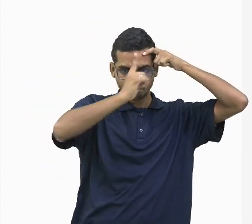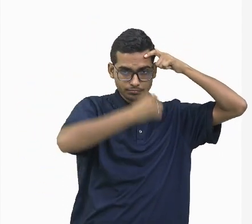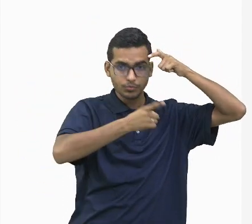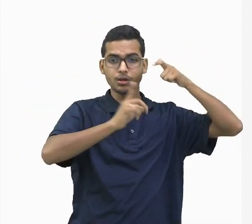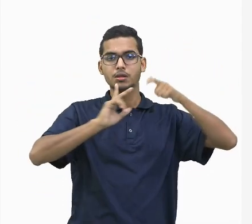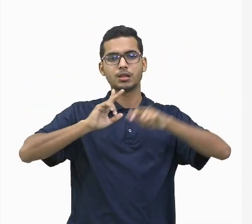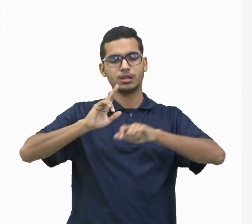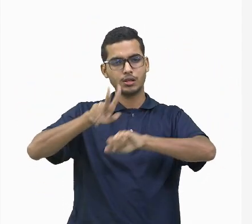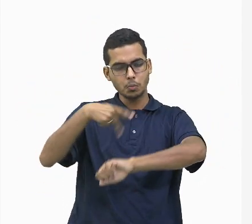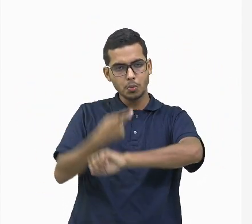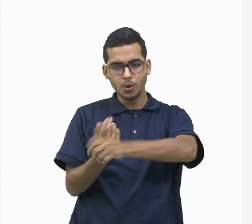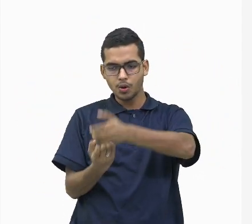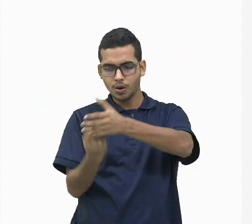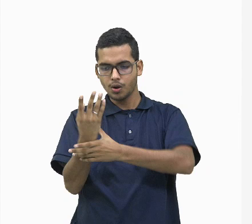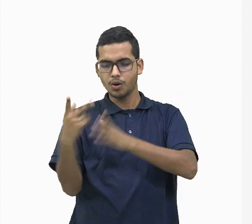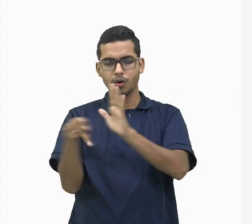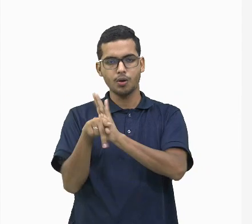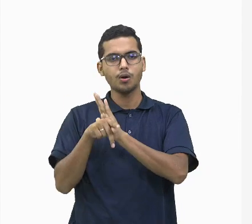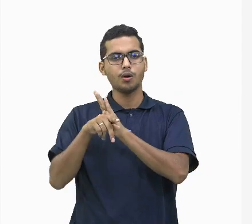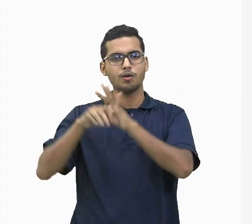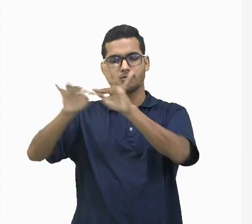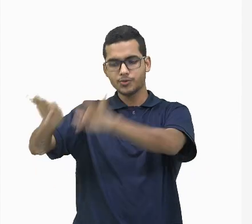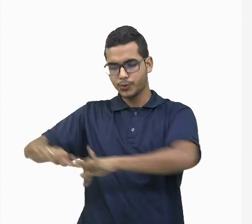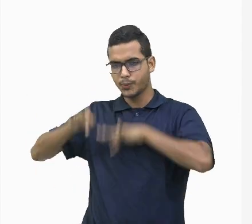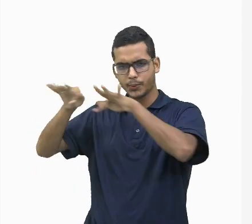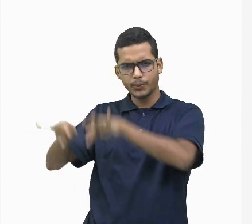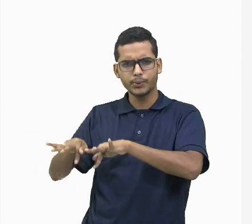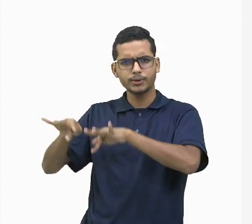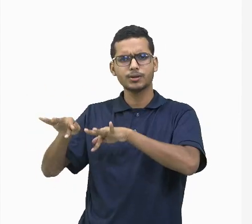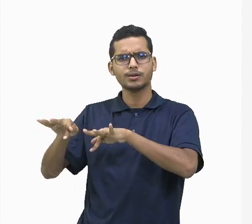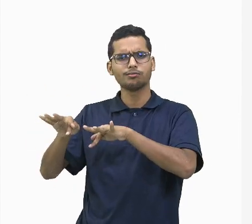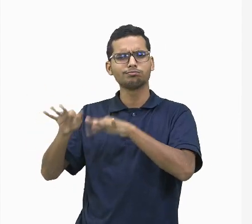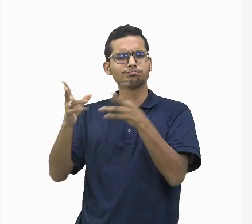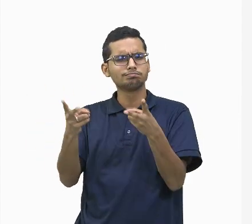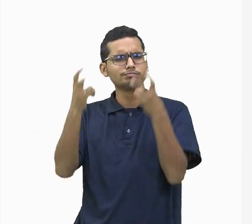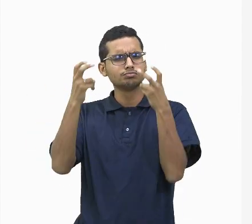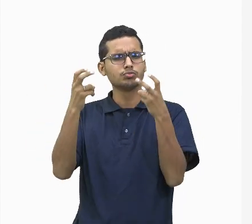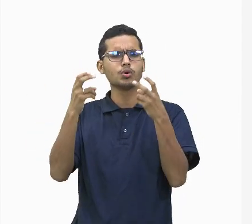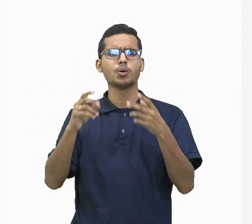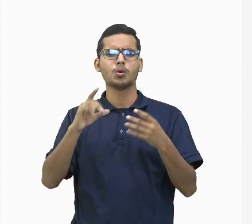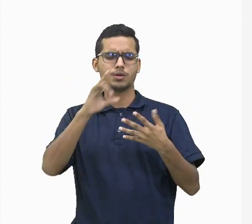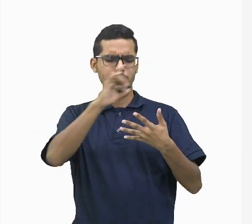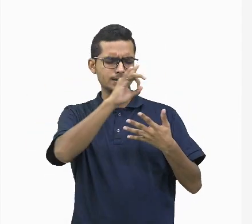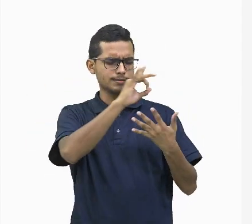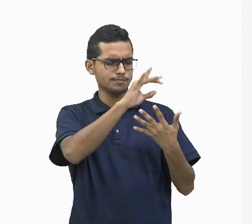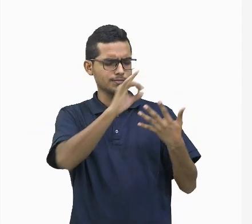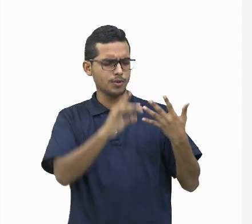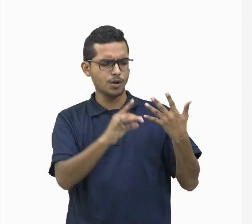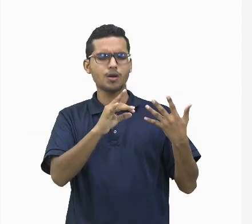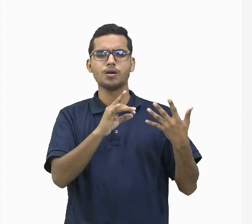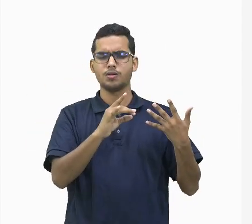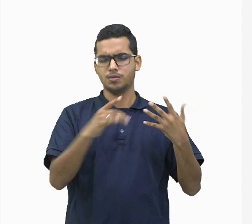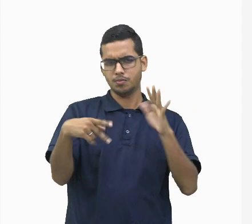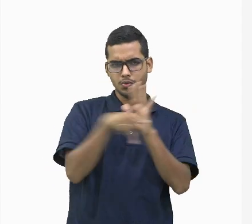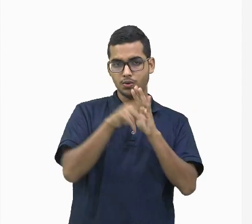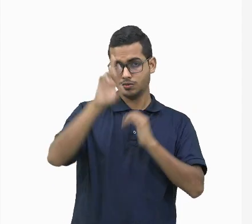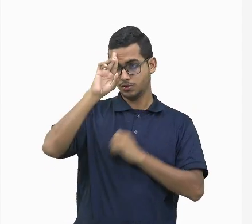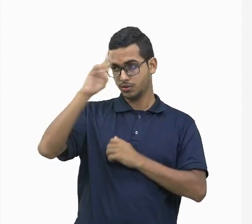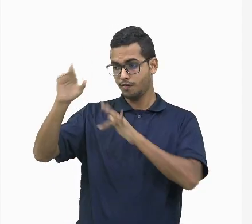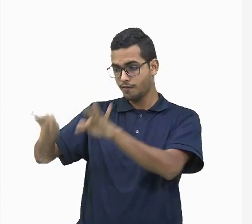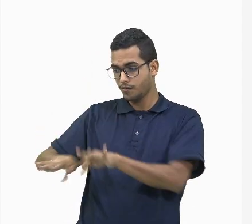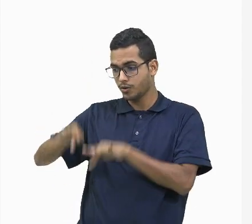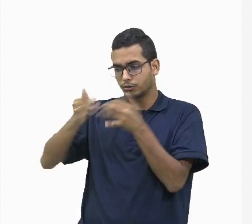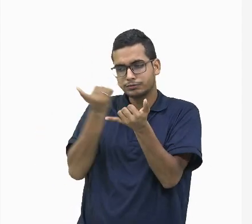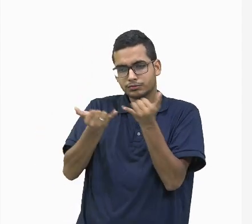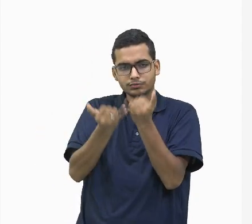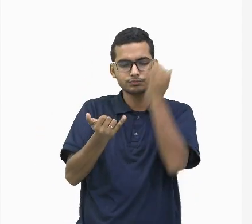vamos verificar, nós vamos perceber que cada senhor feudal podia ser tido como um rei dentro do seu próprio